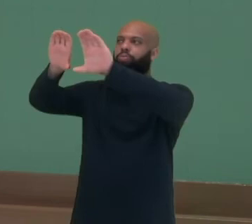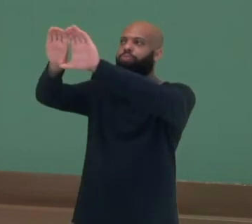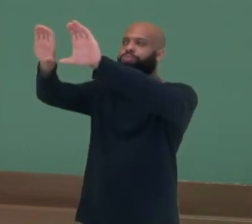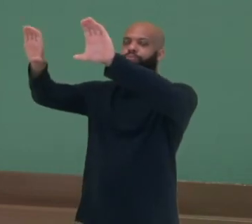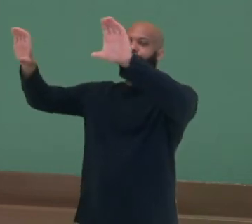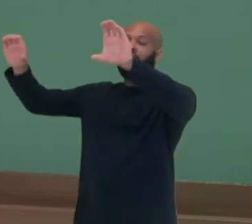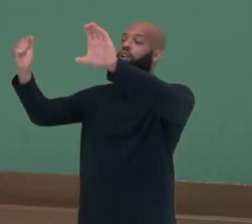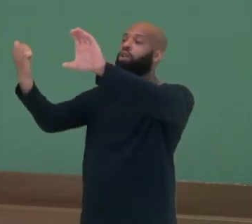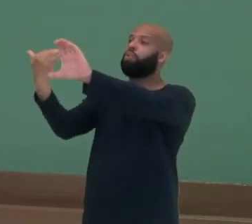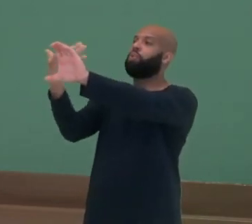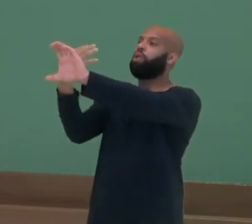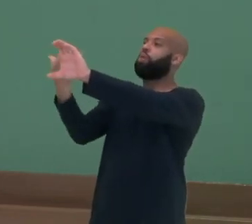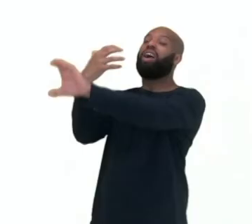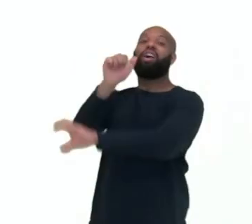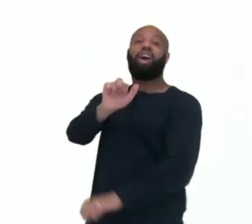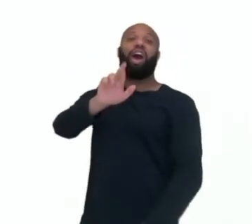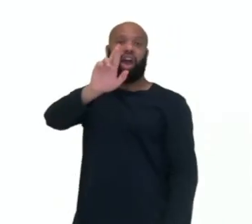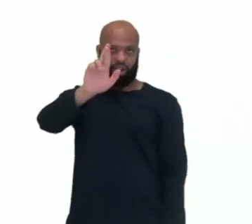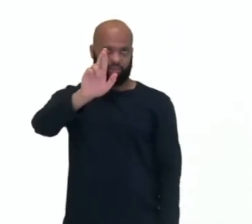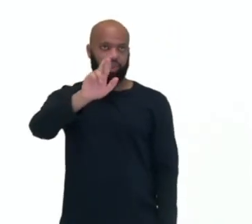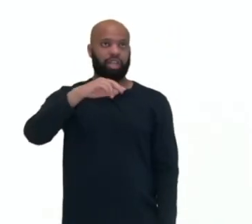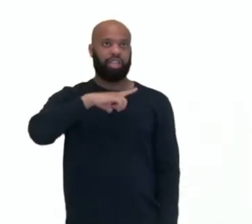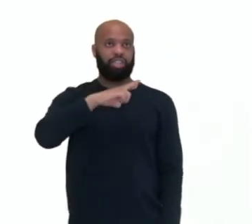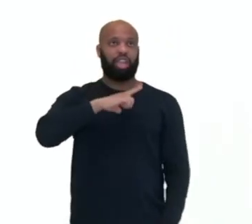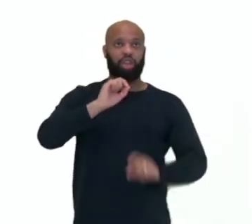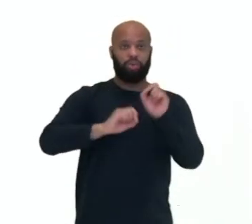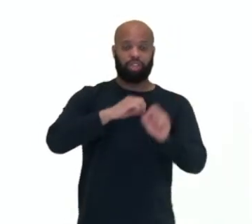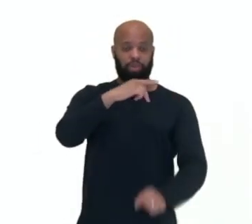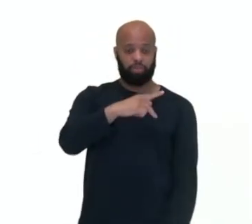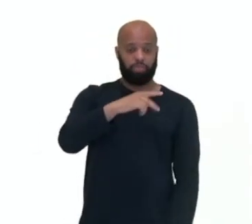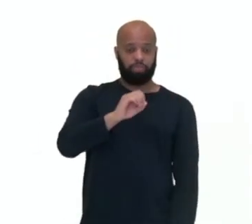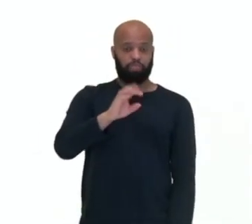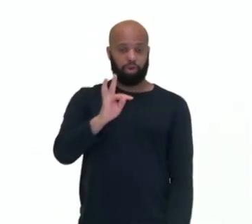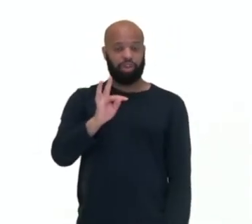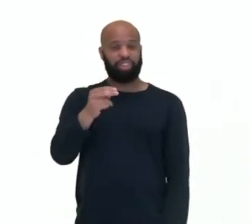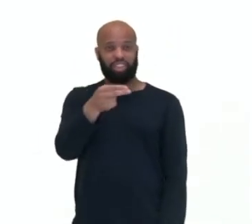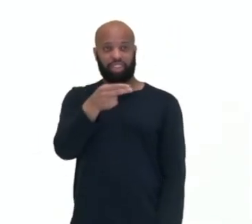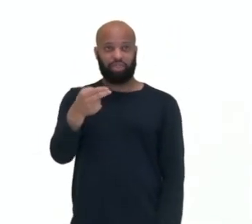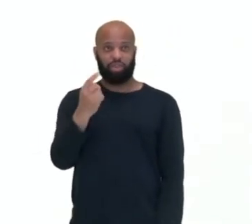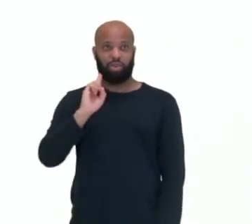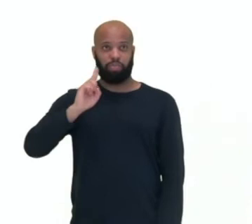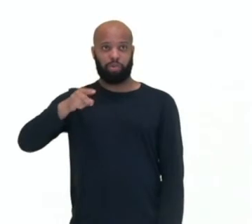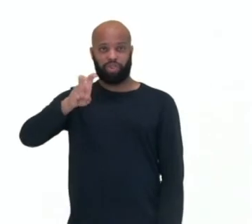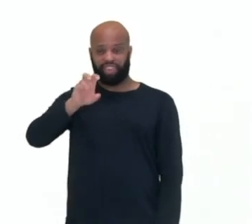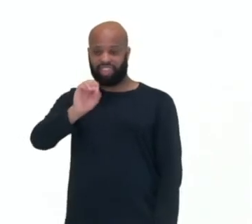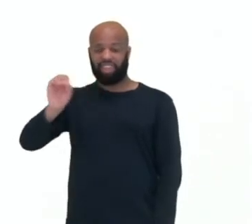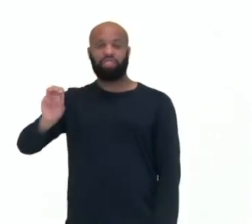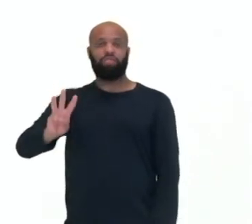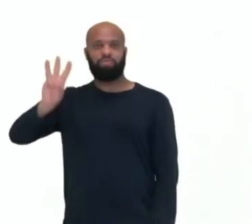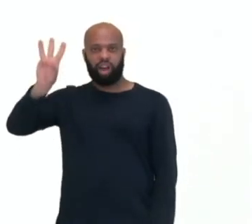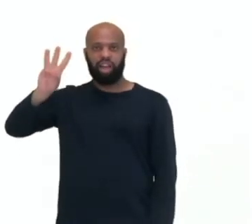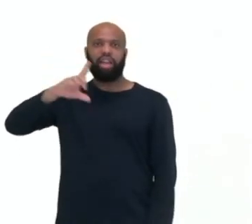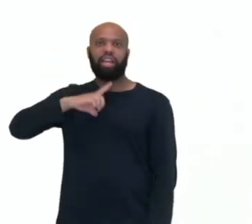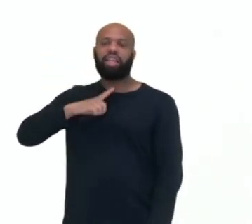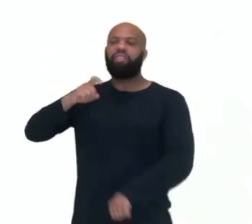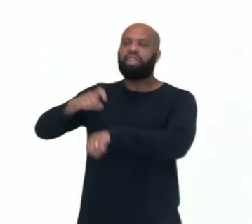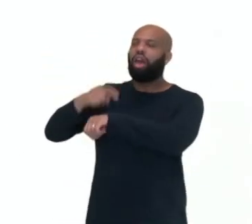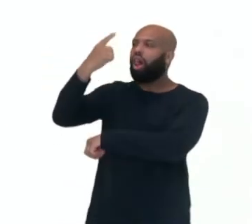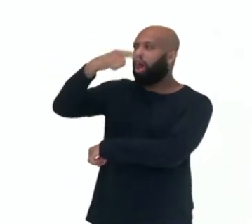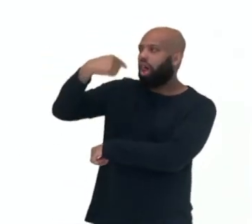com uma potência de 1.500 watts ficou ligado por mais tempo. Claro, estava mais